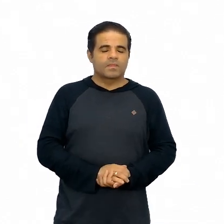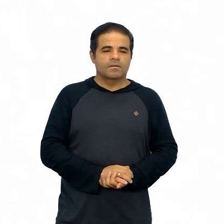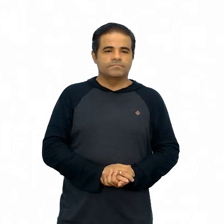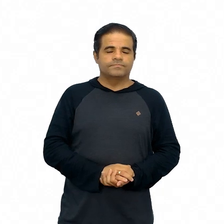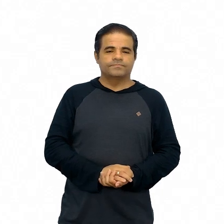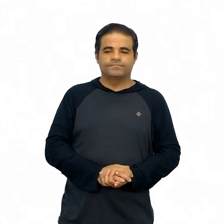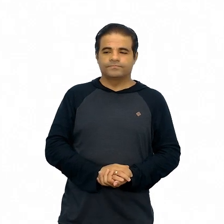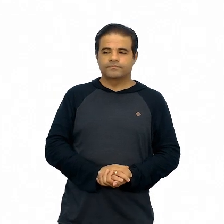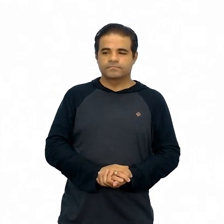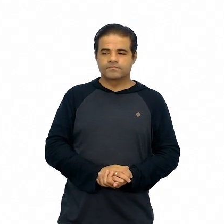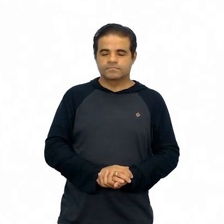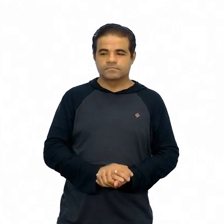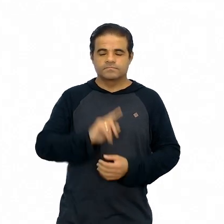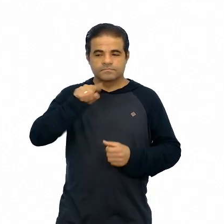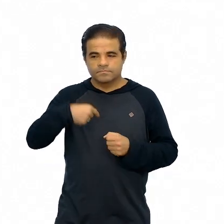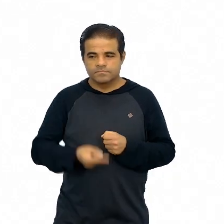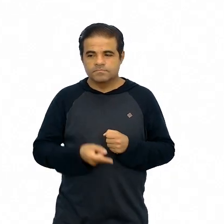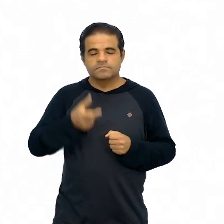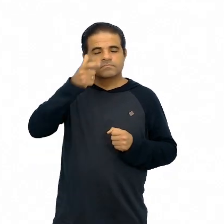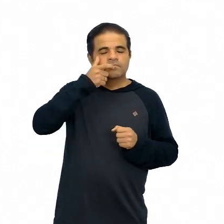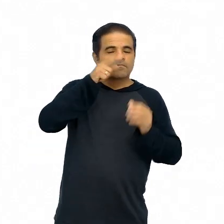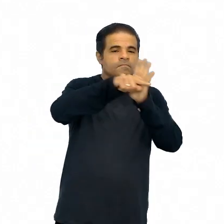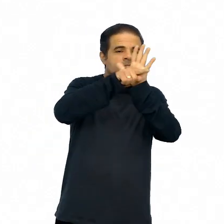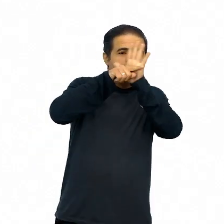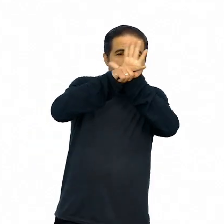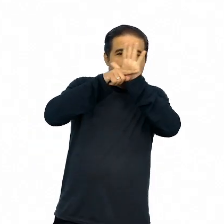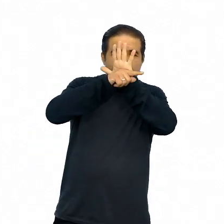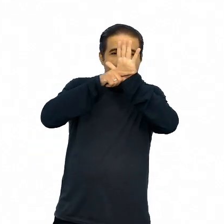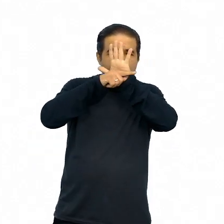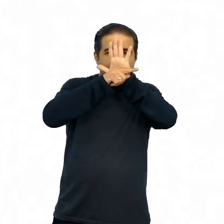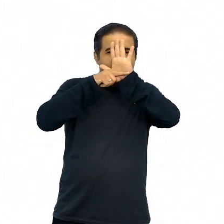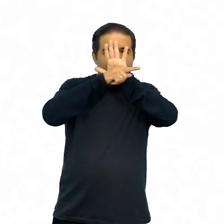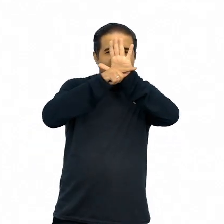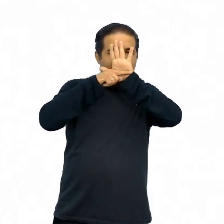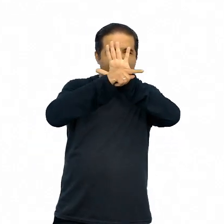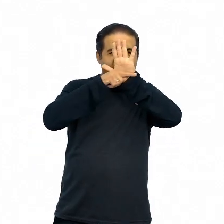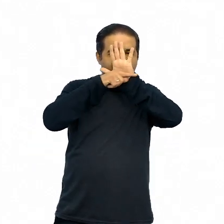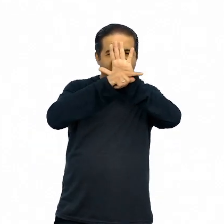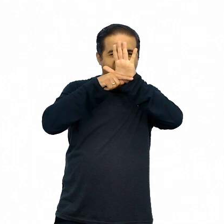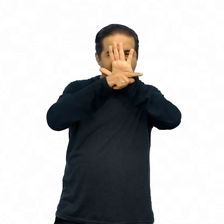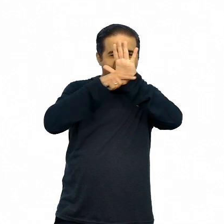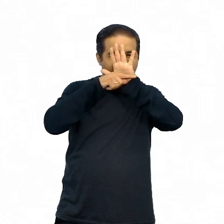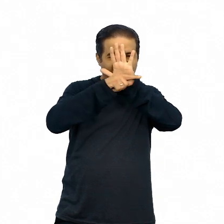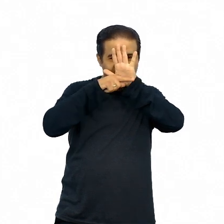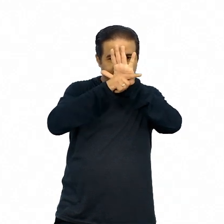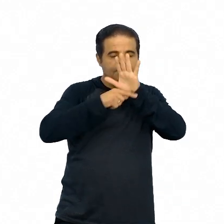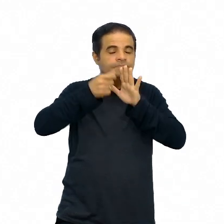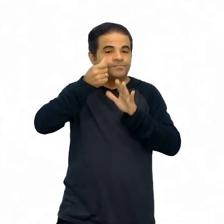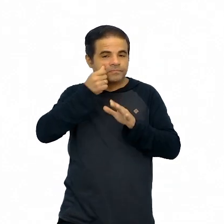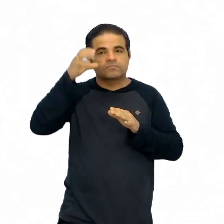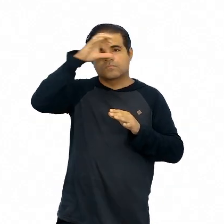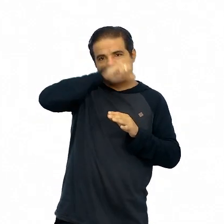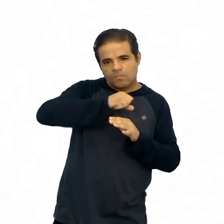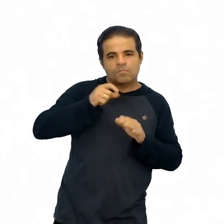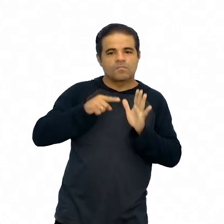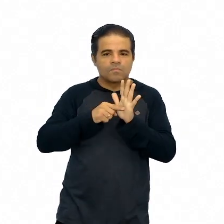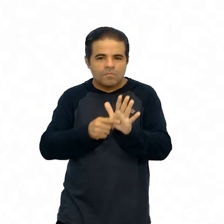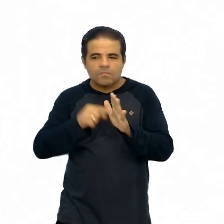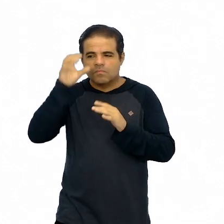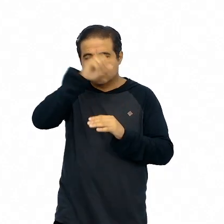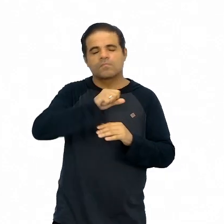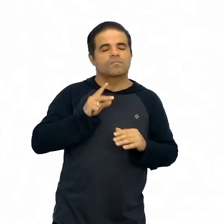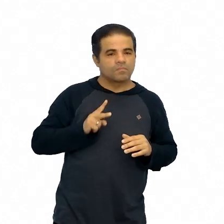E depois a gente vai analisar SA6, volume 1, parte 2, do material Aprender Sempre